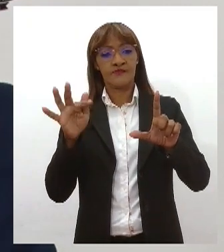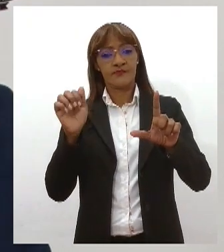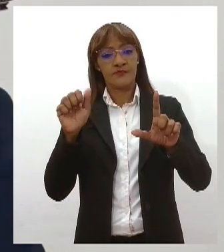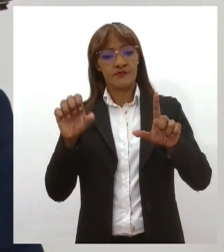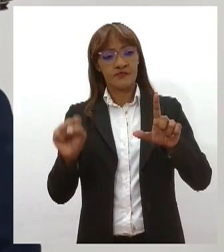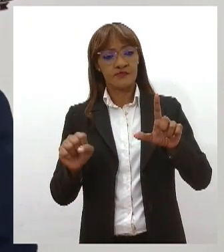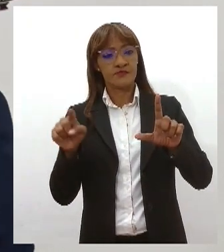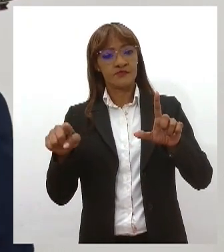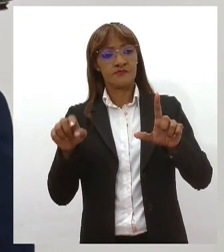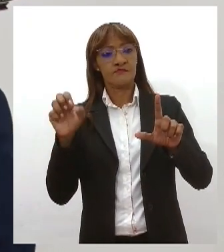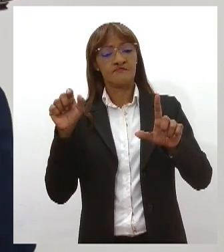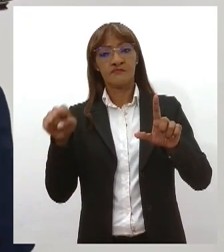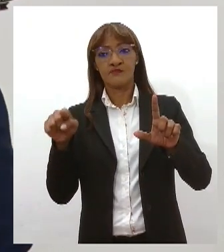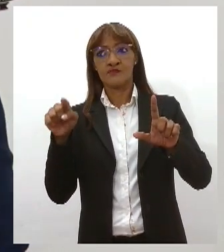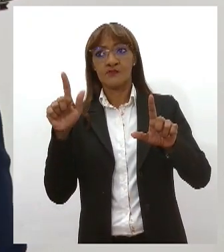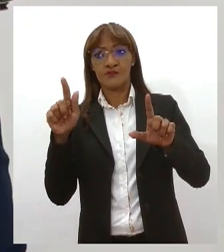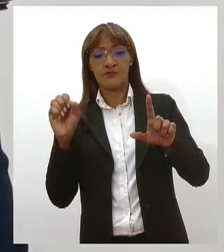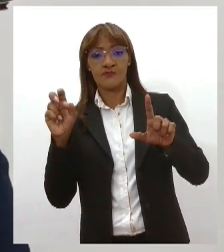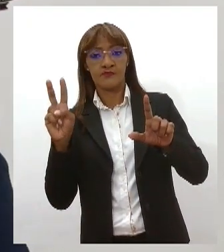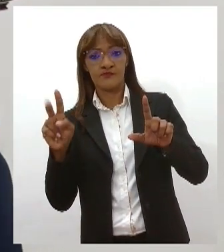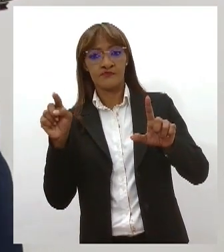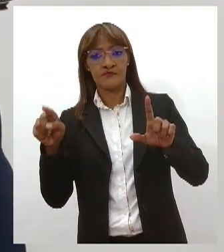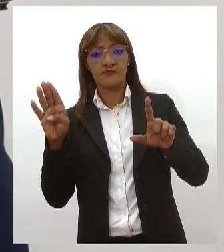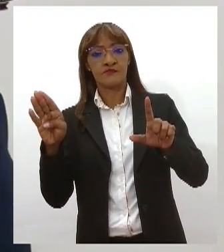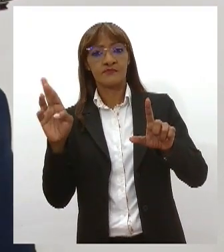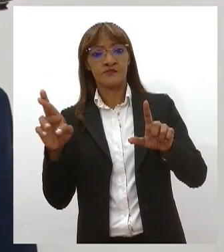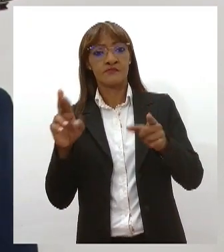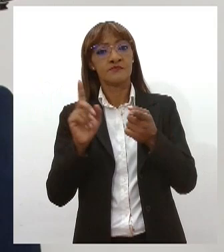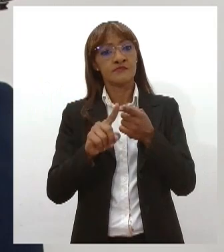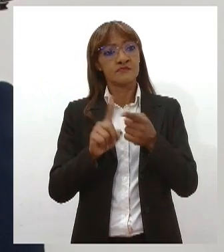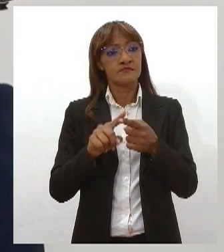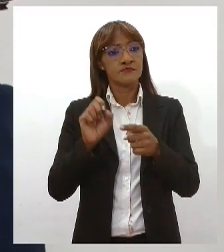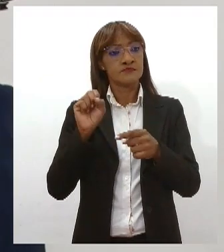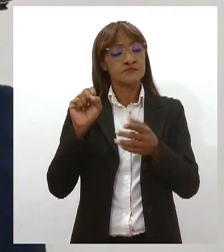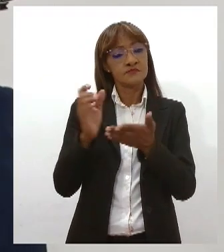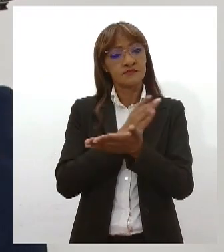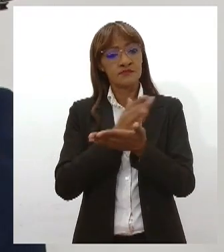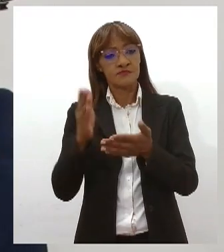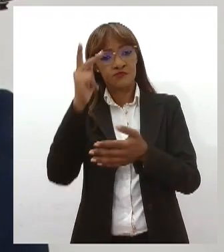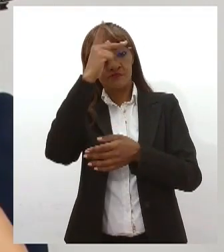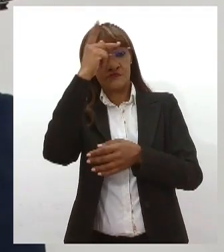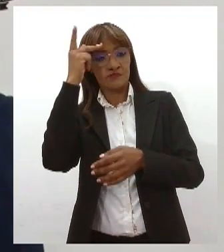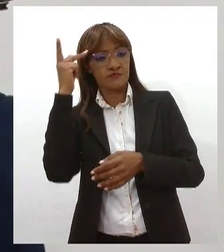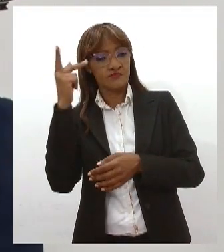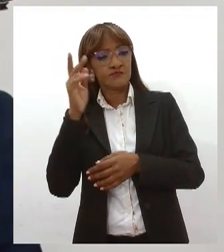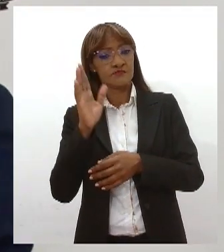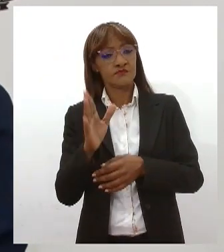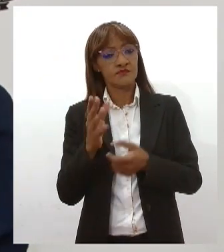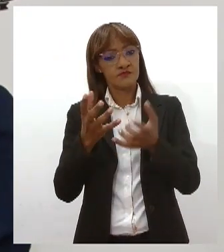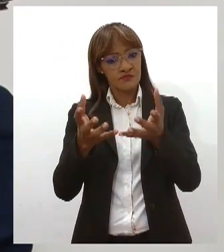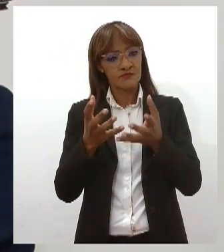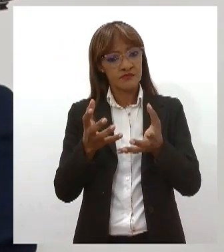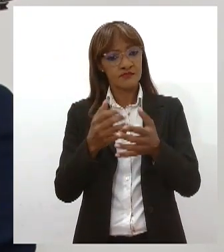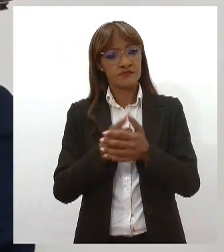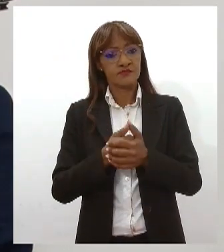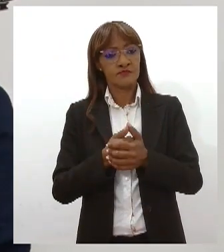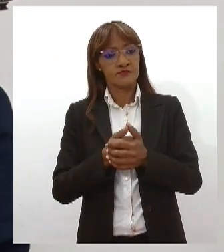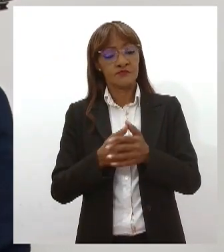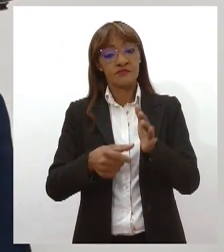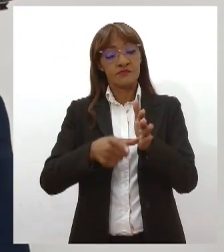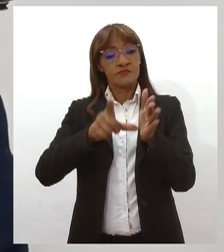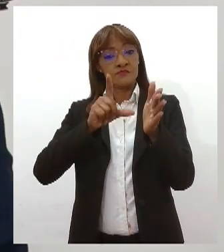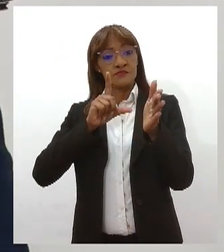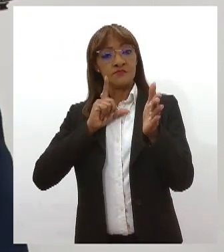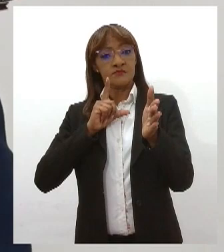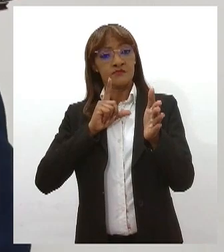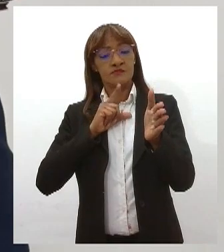www.cefaz.se.gov.br, existe um formulário, caso algumas pessoas entendam que é importante enviar antecipadamente o seu questionamento.